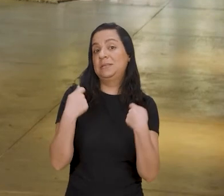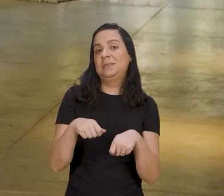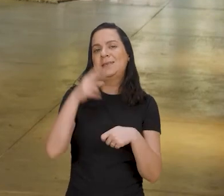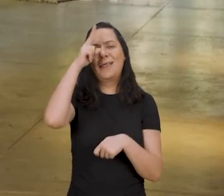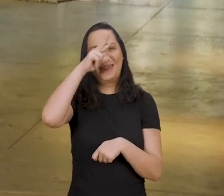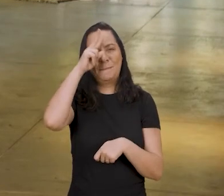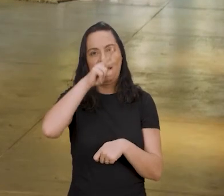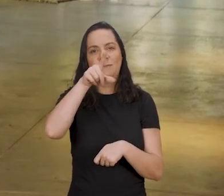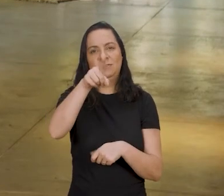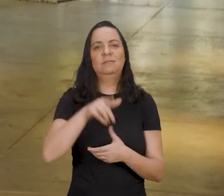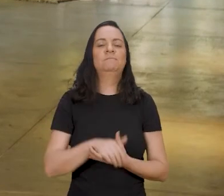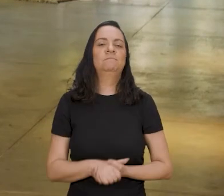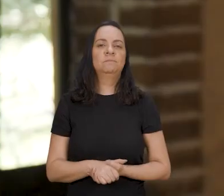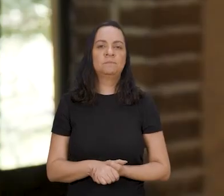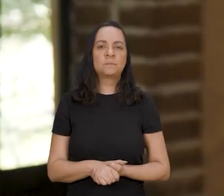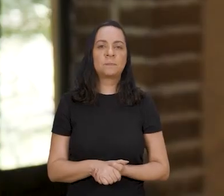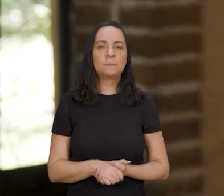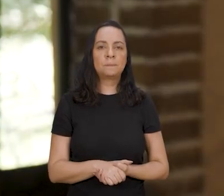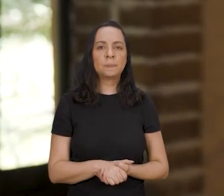estabelecido vocês.